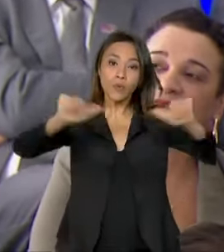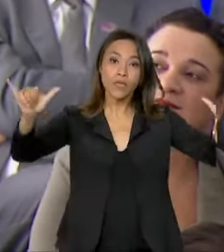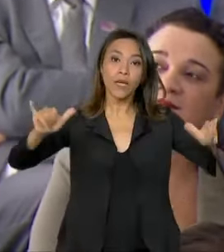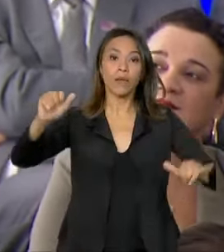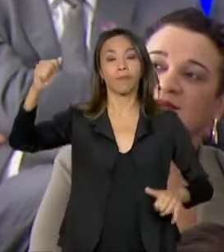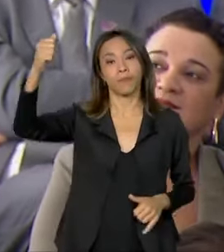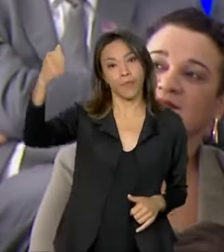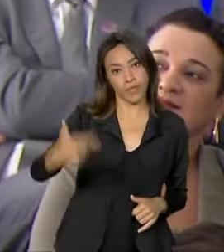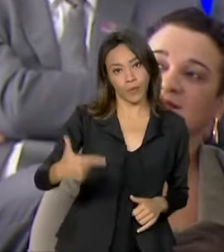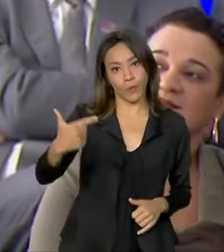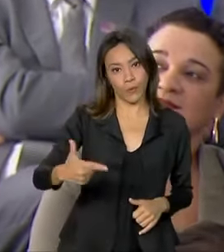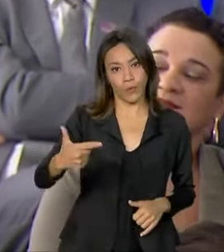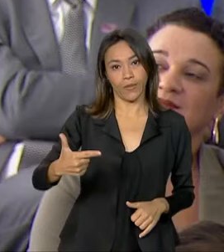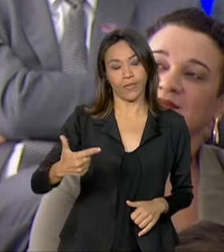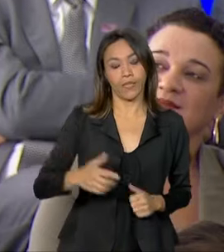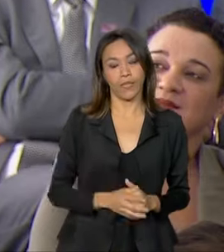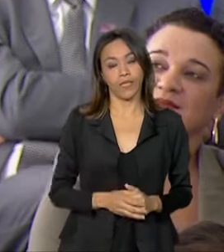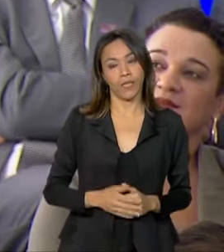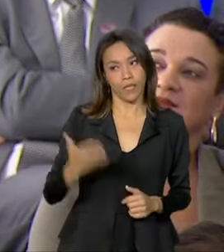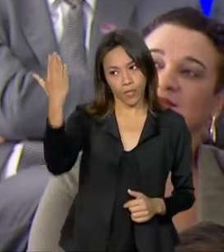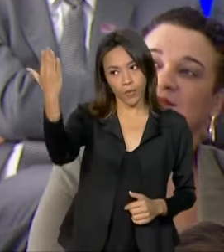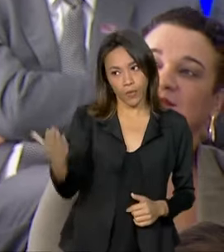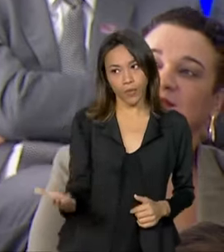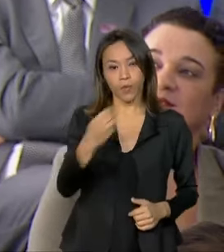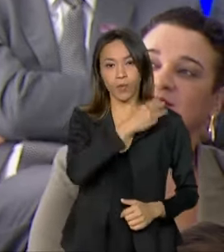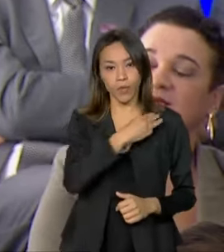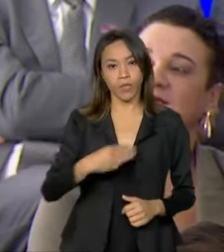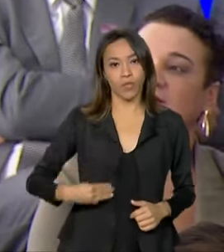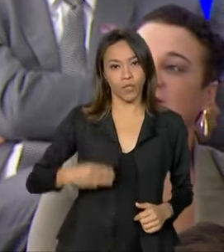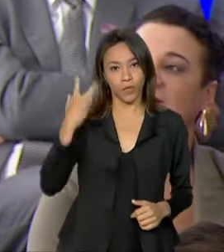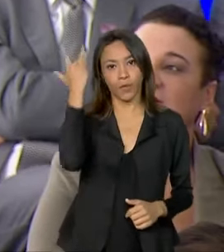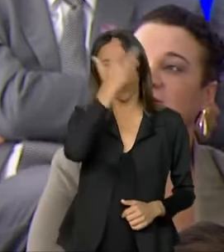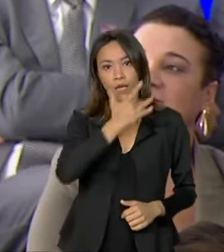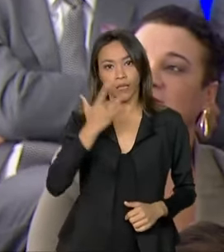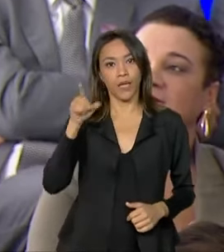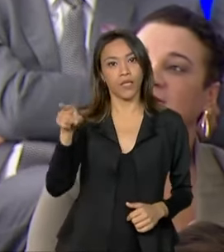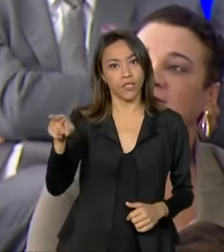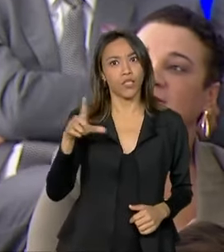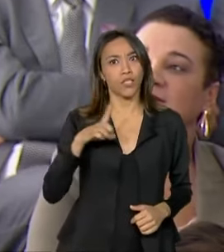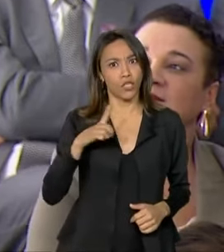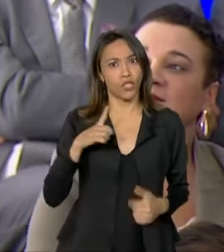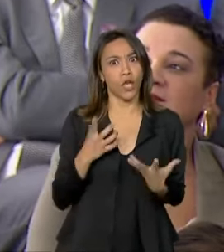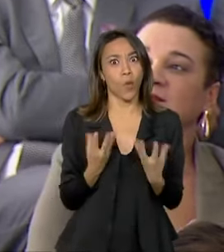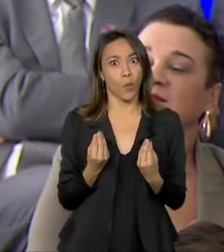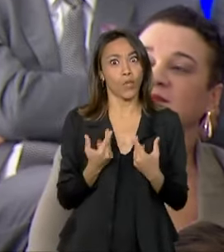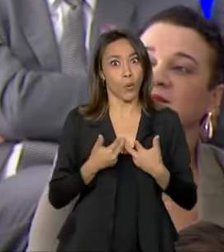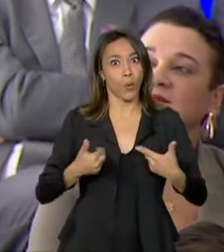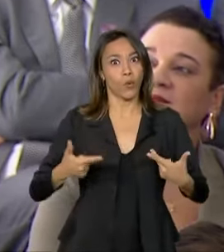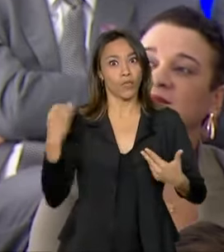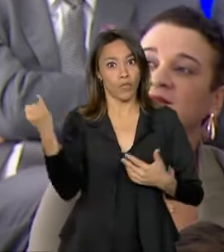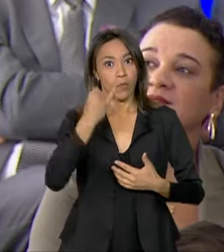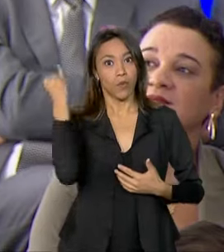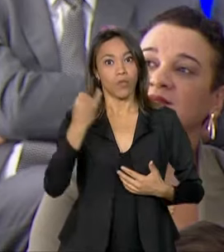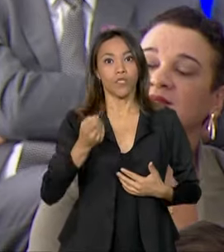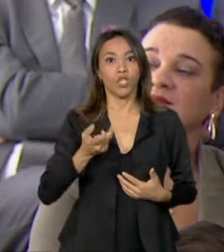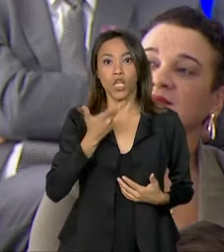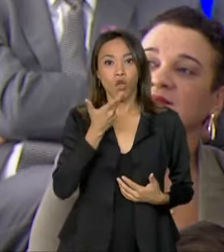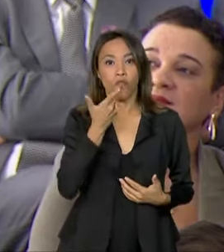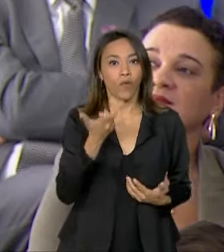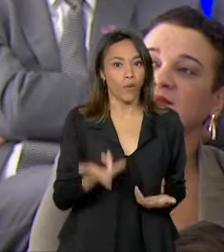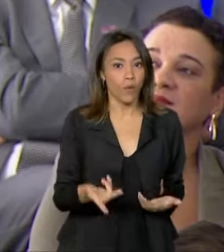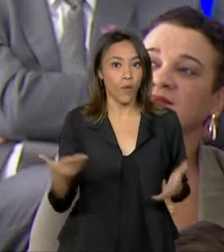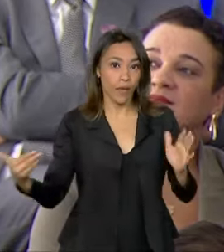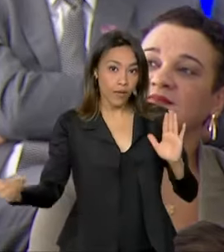coisa que o companheiro Haddad, como tinha coisa muito importante para falar, não falou, é que nessa